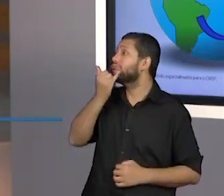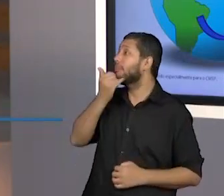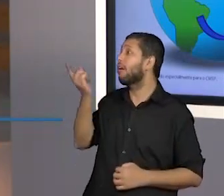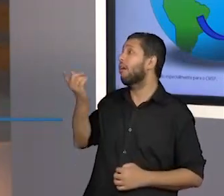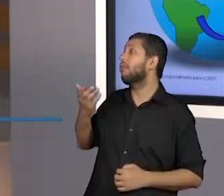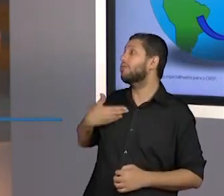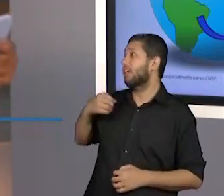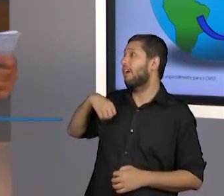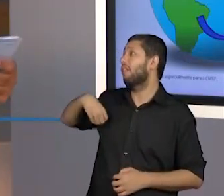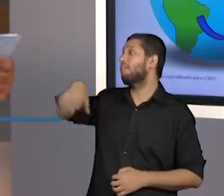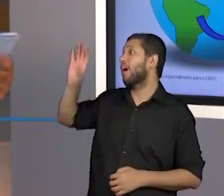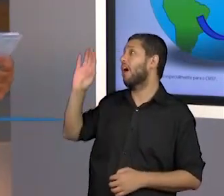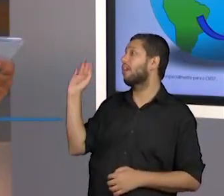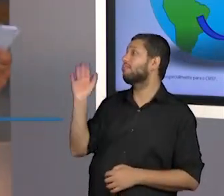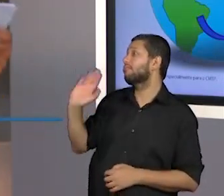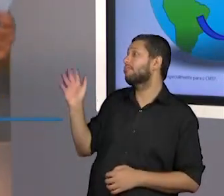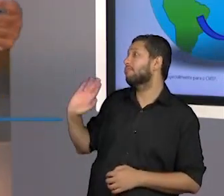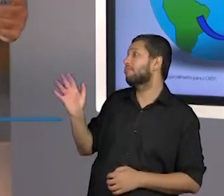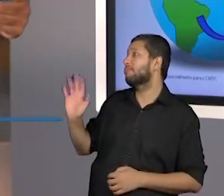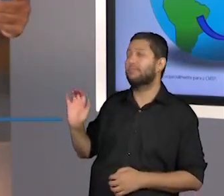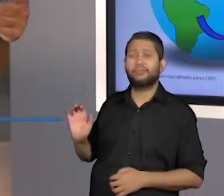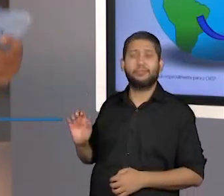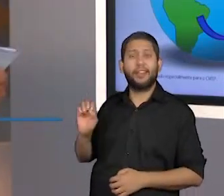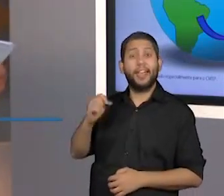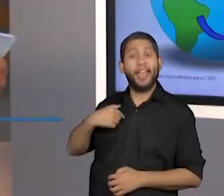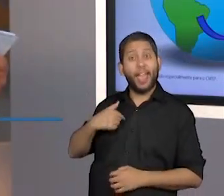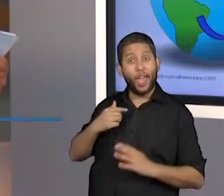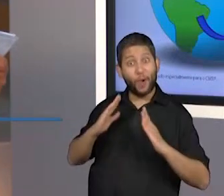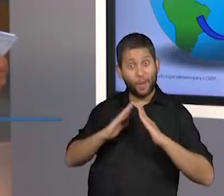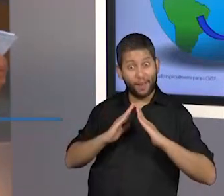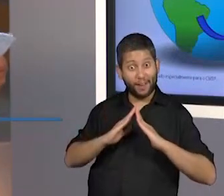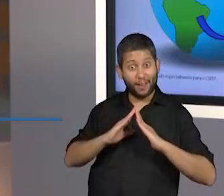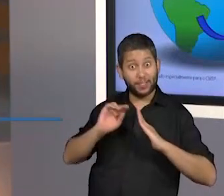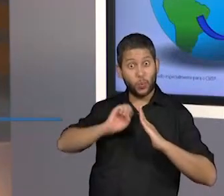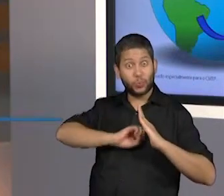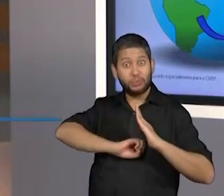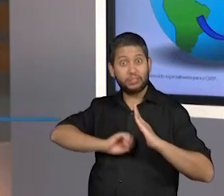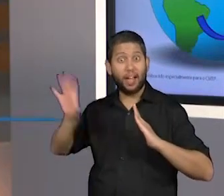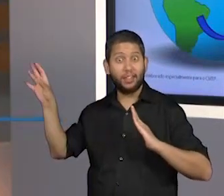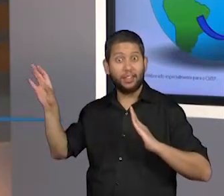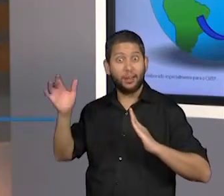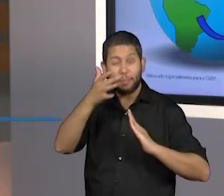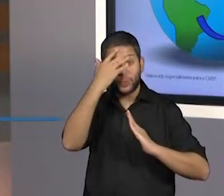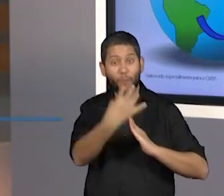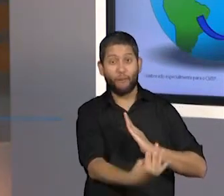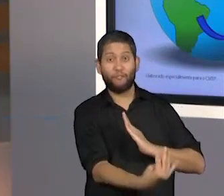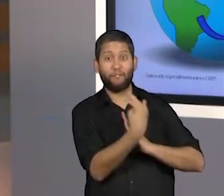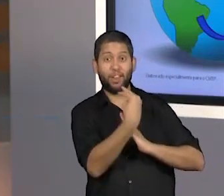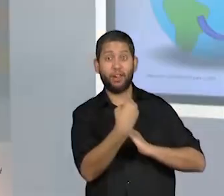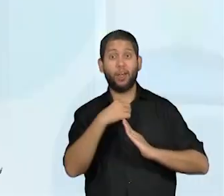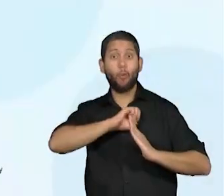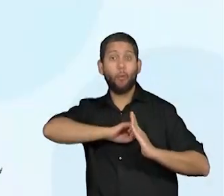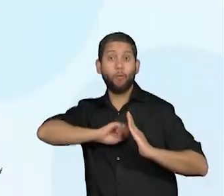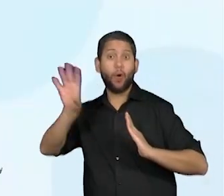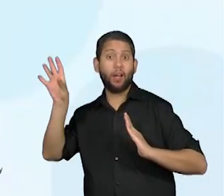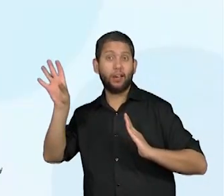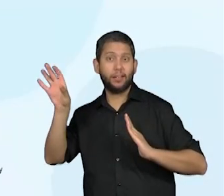país. Então, para as pessoas que estão aqui, eu sou um emigrante. Vamos para a tela para a gente ver o outro